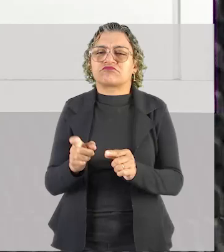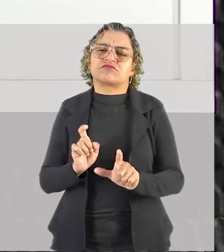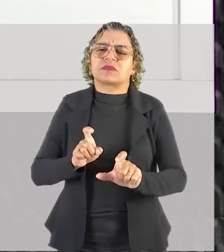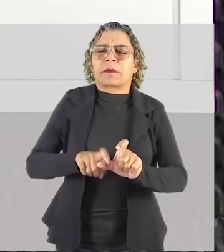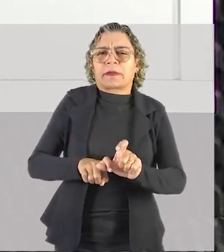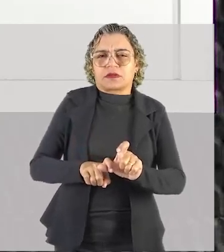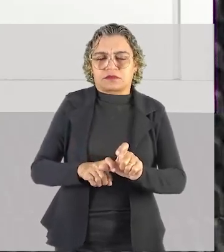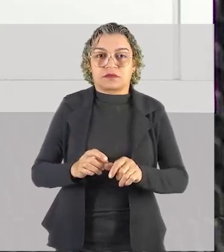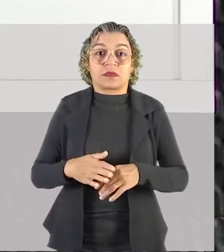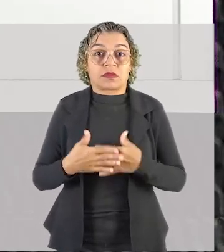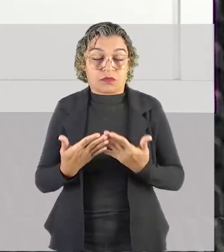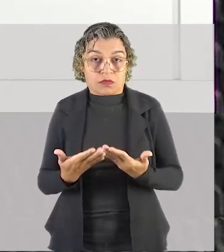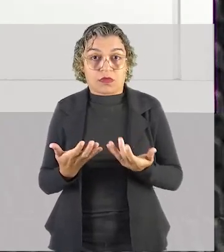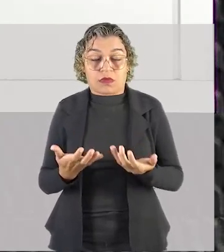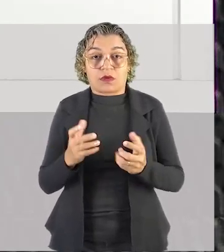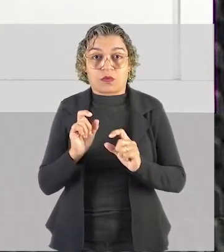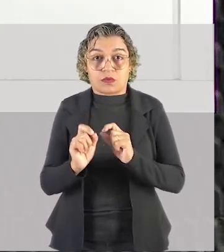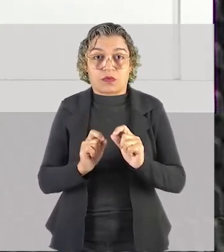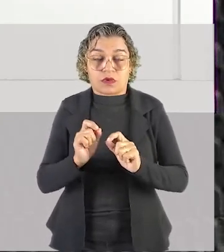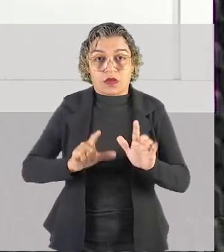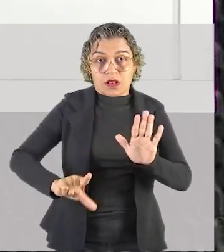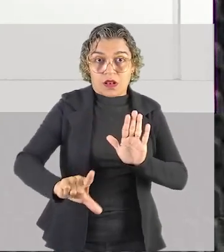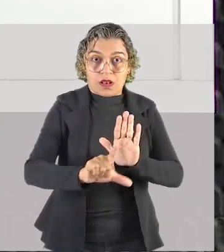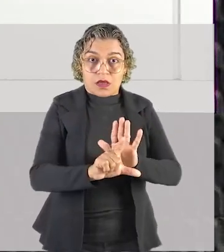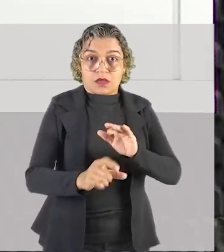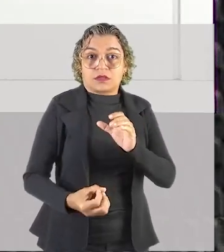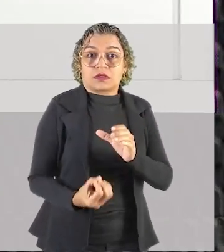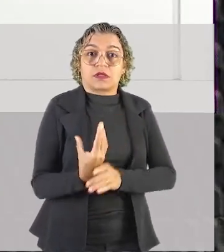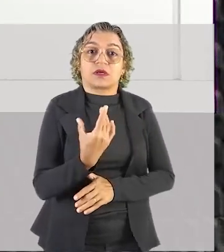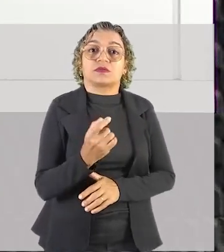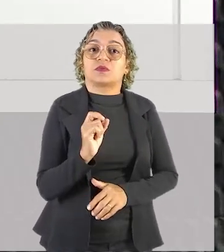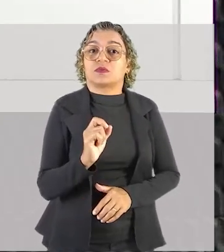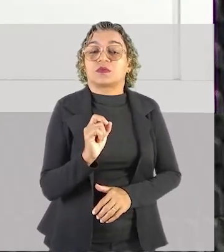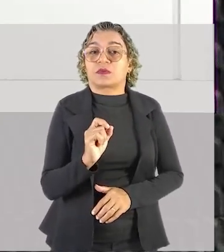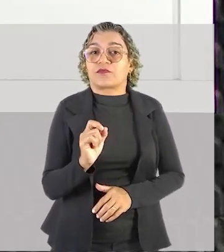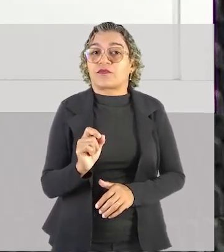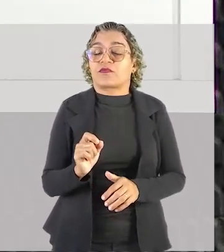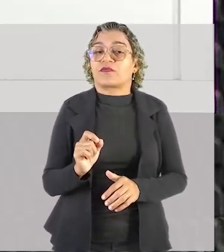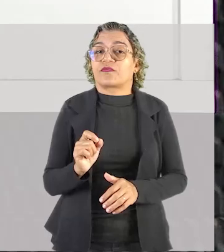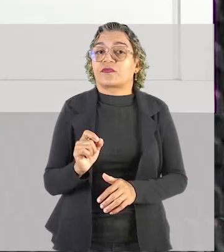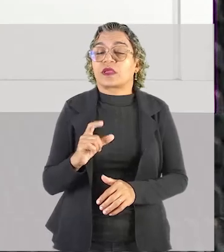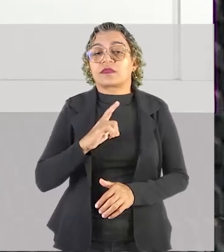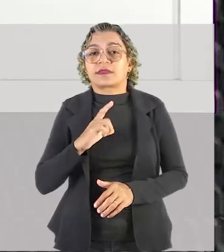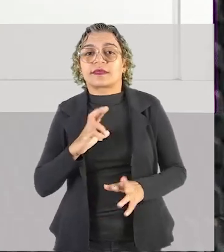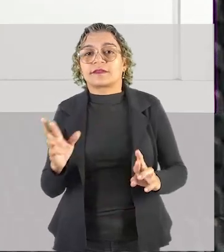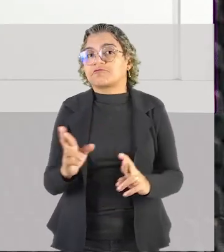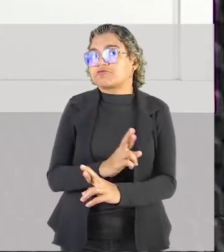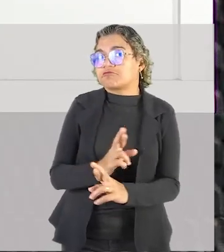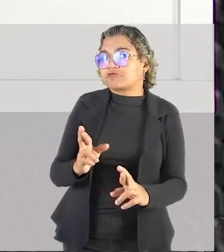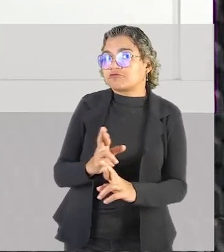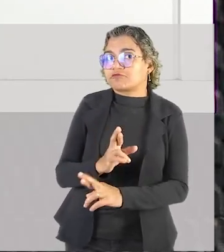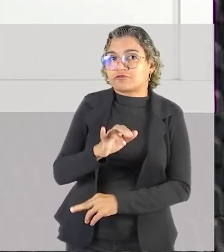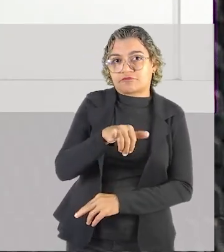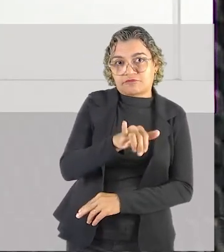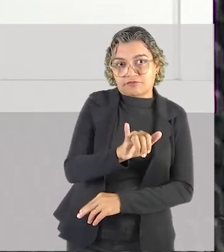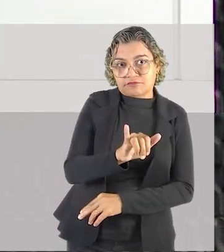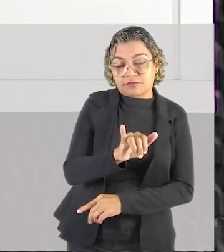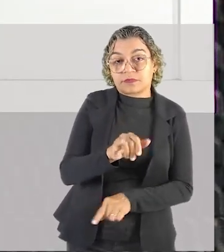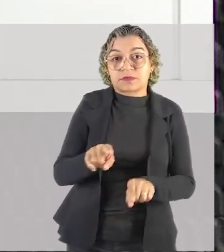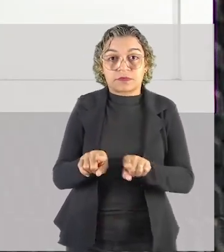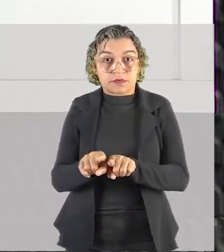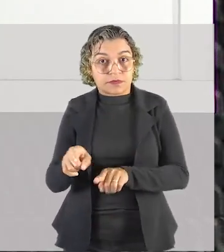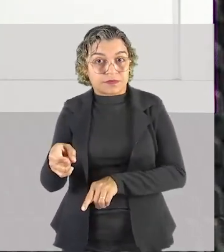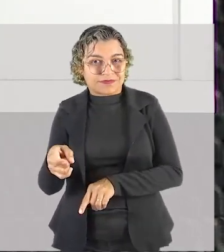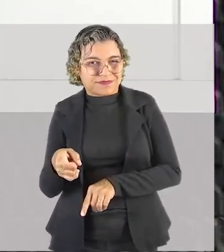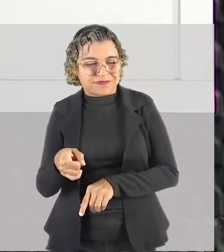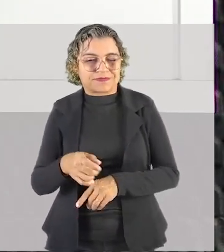da outra. Então ele quer justamente essa lei de formação que faz essa relação entre y e x. Ora,